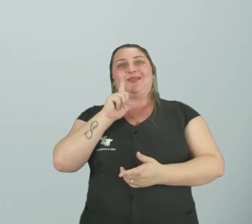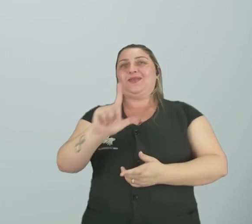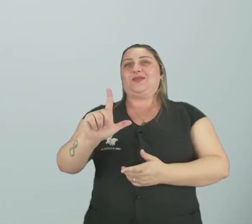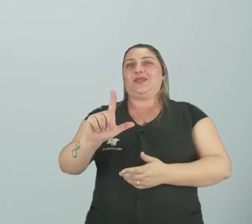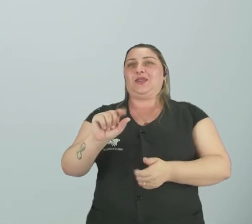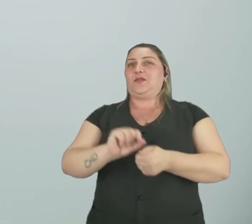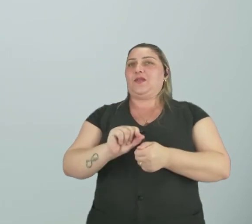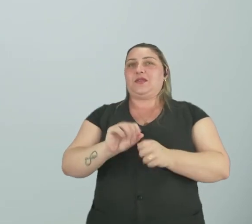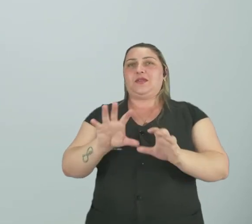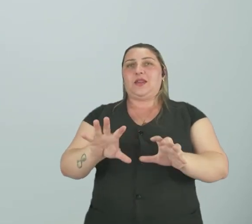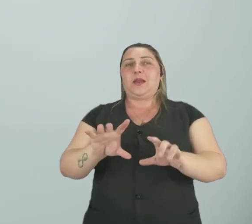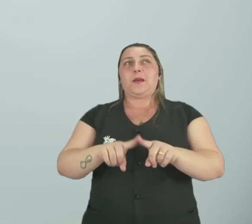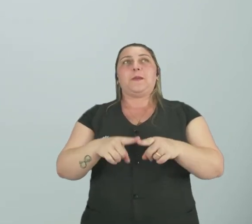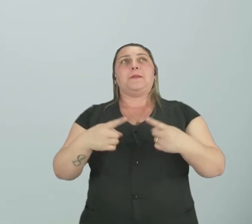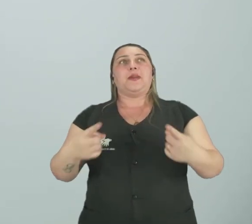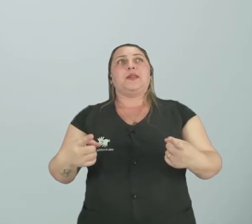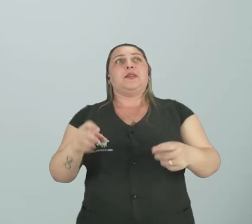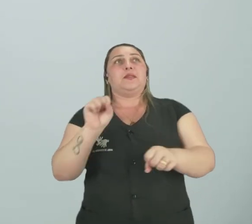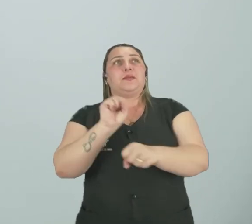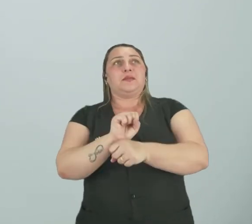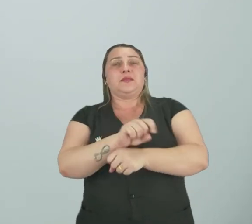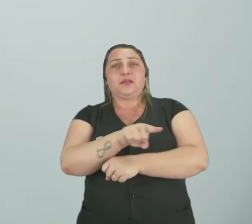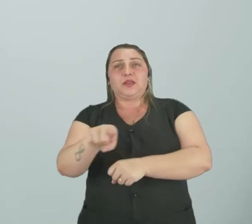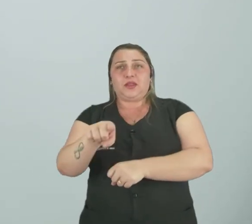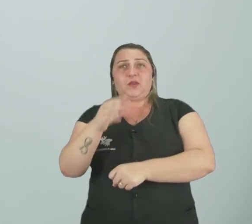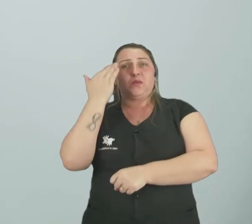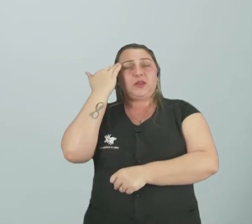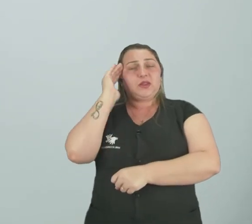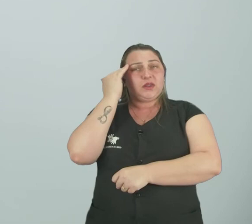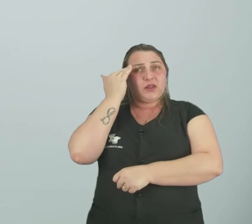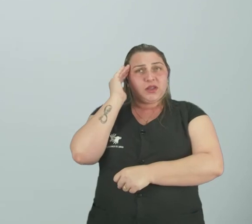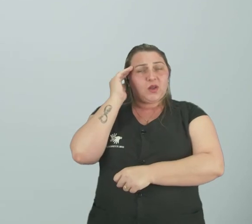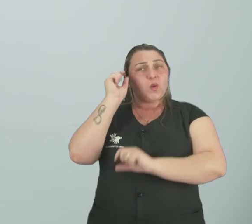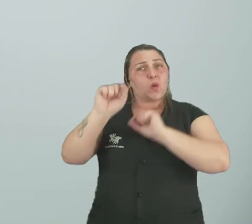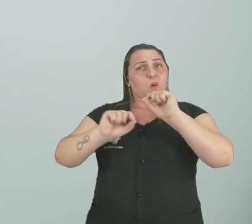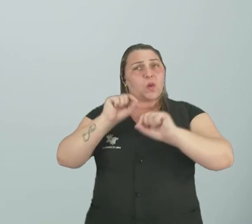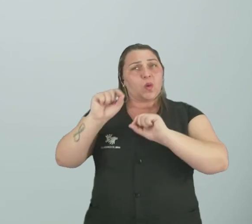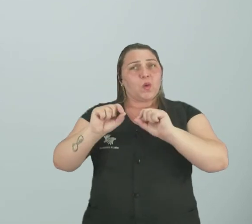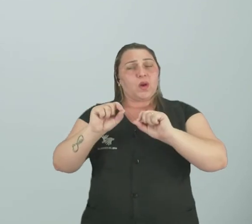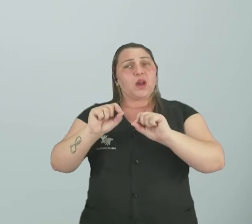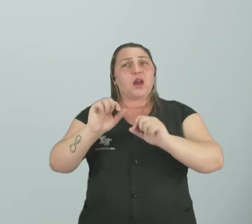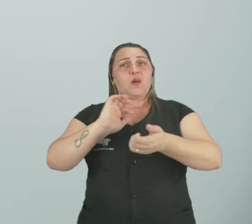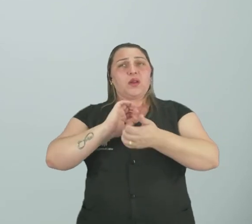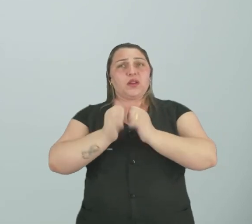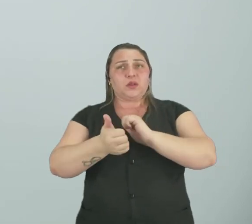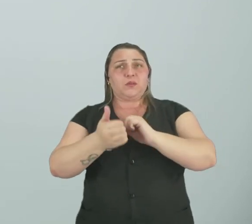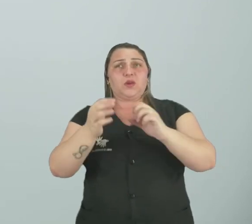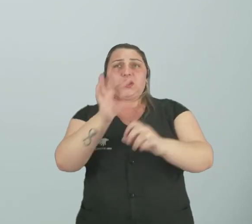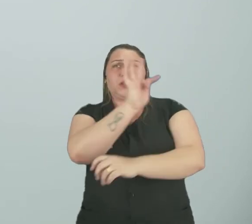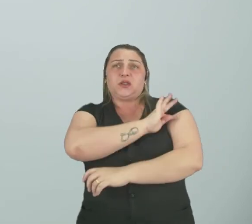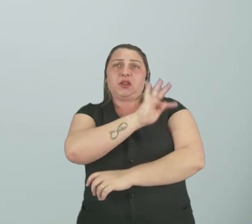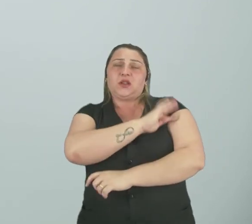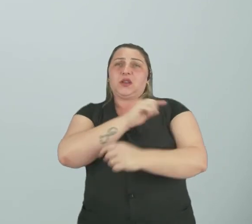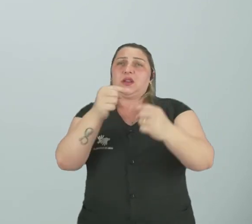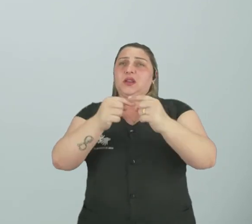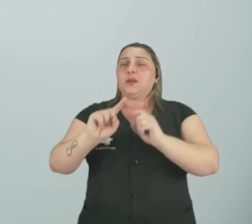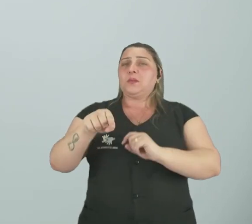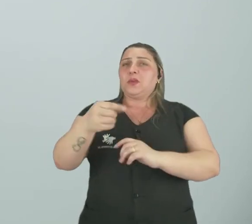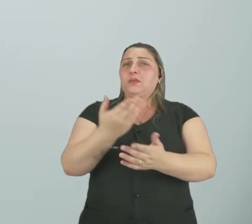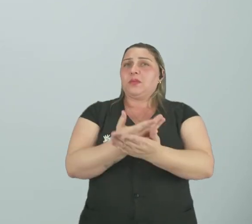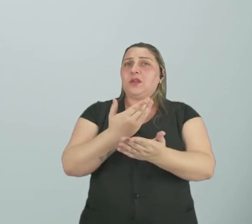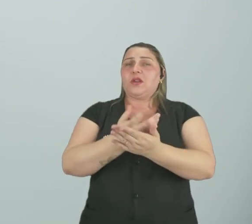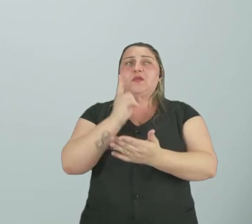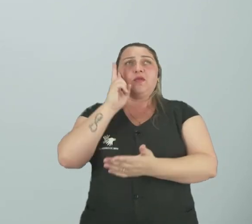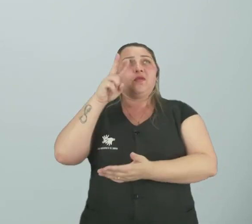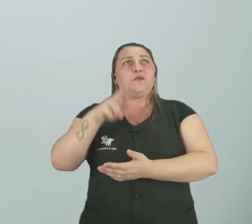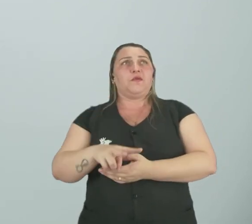consigo fazer isso. Enfim, eu espero que vocês tenham entendido o que são os esportes técnicos combinatórios. Na próxima aula a